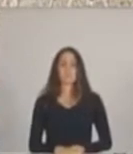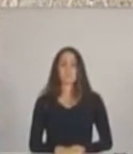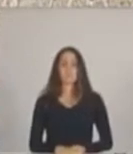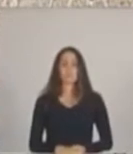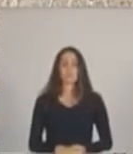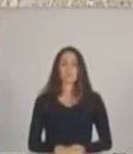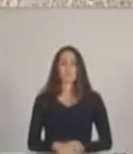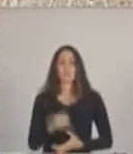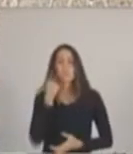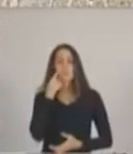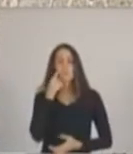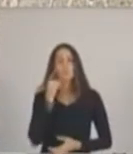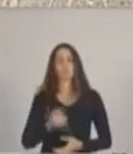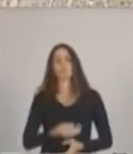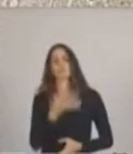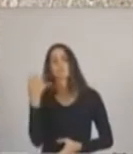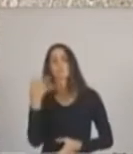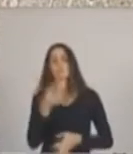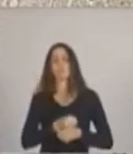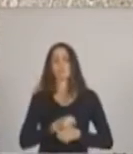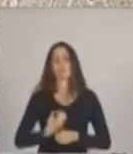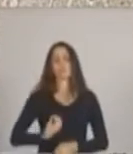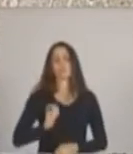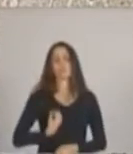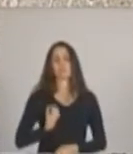verificação de quórum.